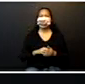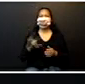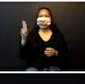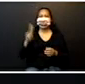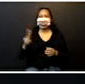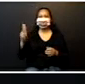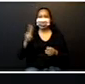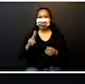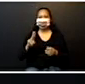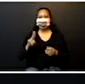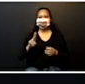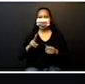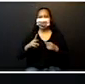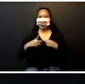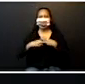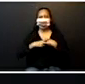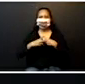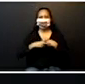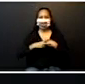imperativo.